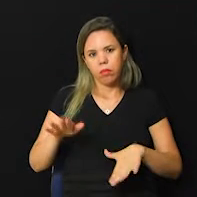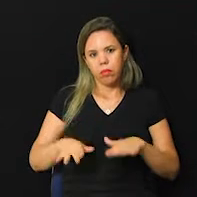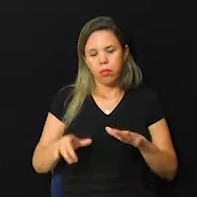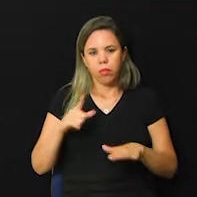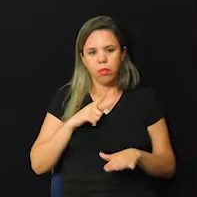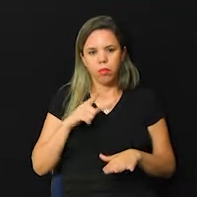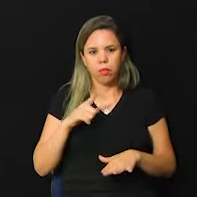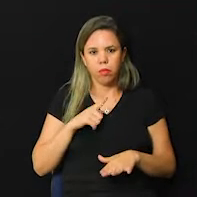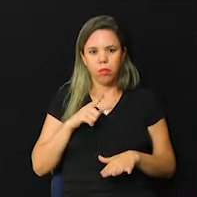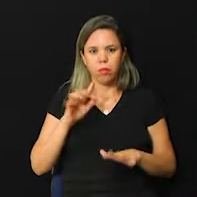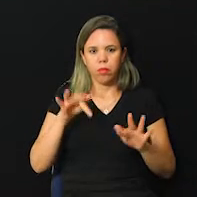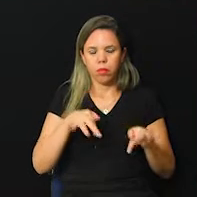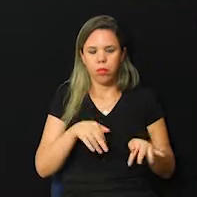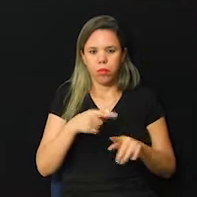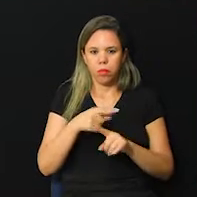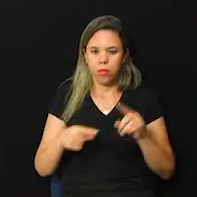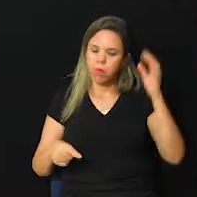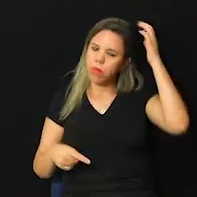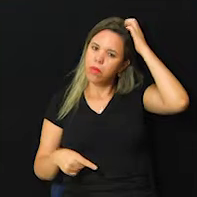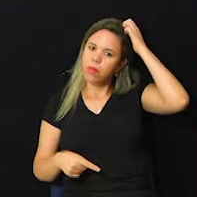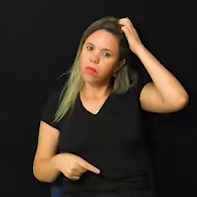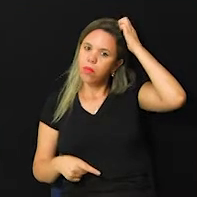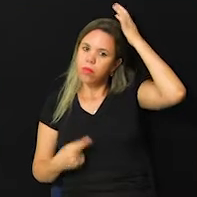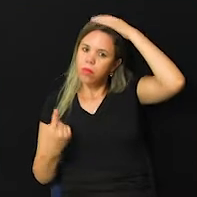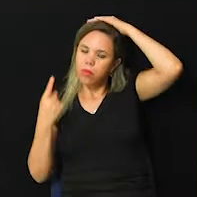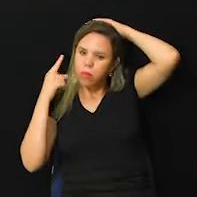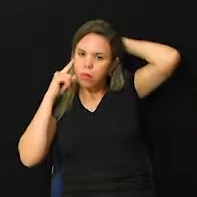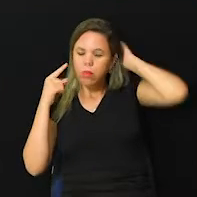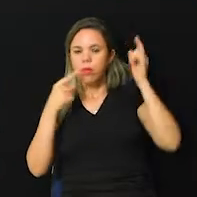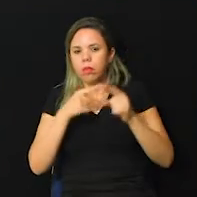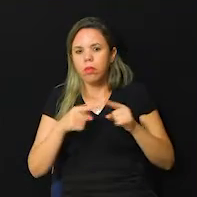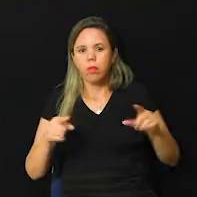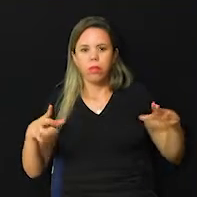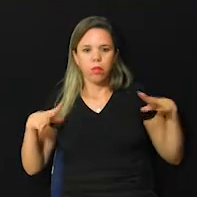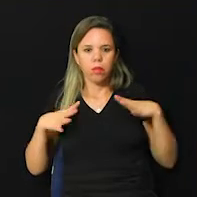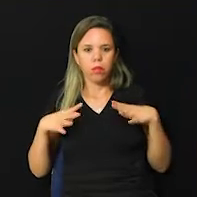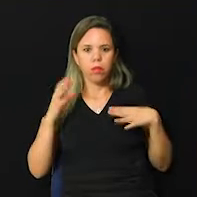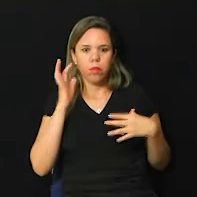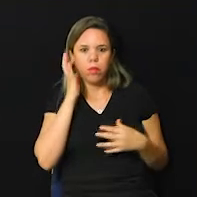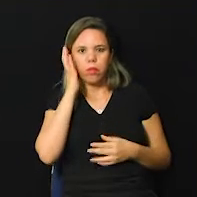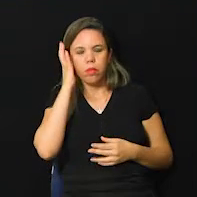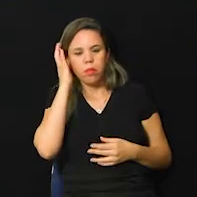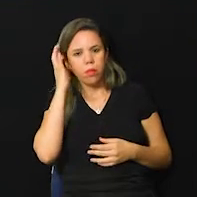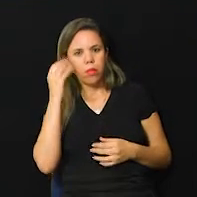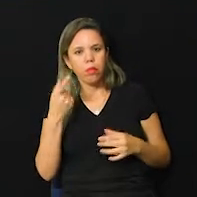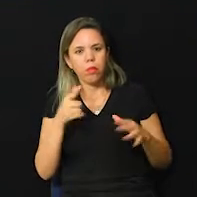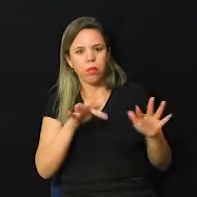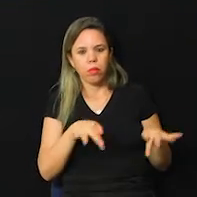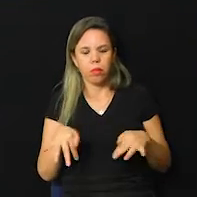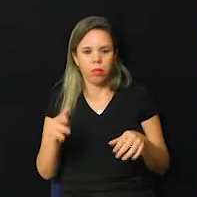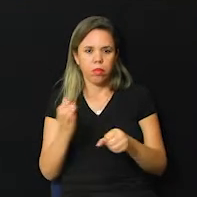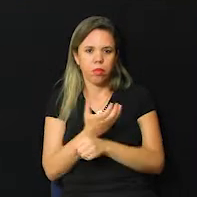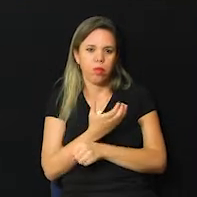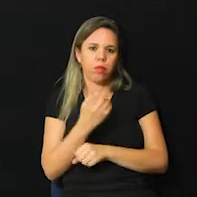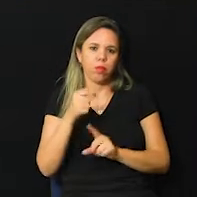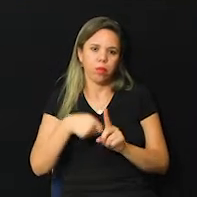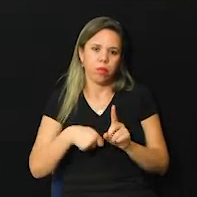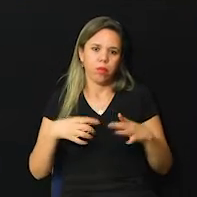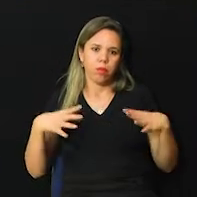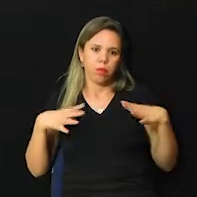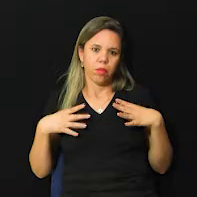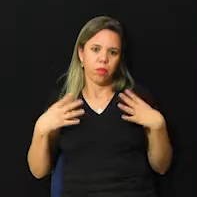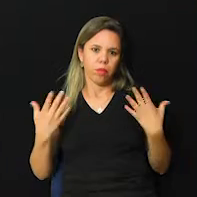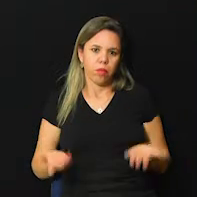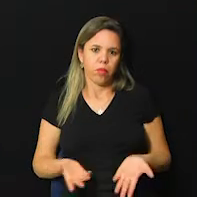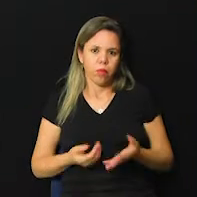regras que você tem que ter um fim de semana e meio o clima em forma de folga e um fim de semana inteiro no mês